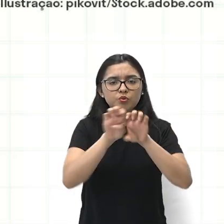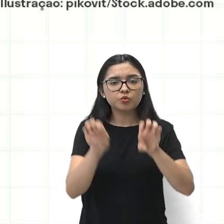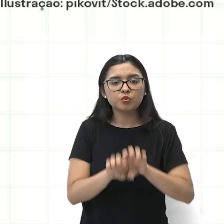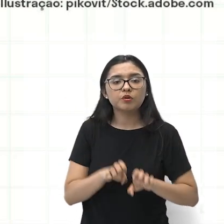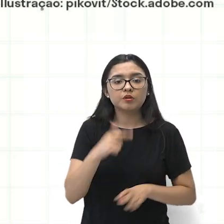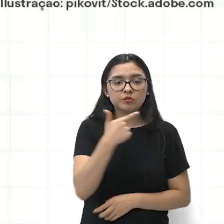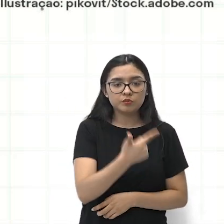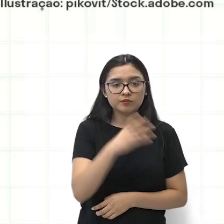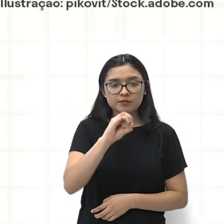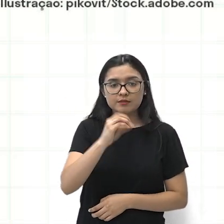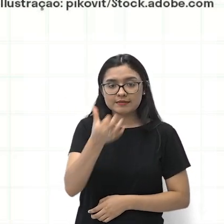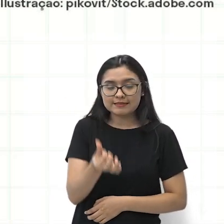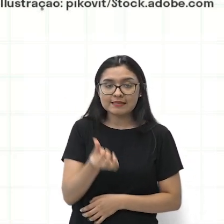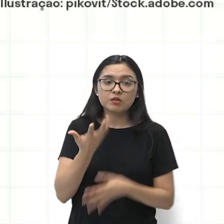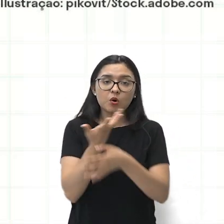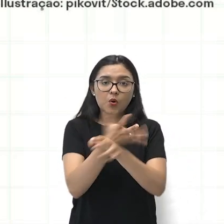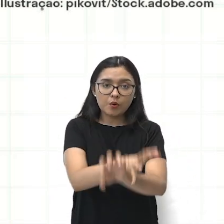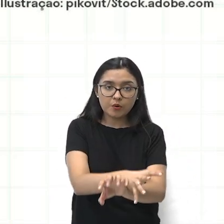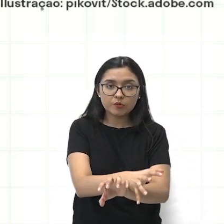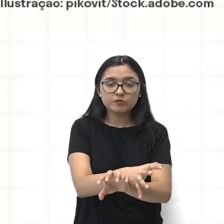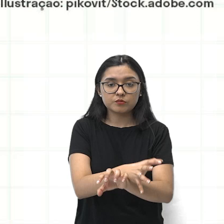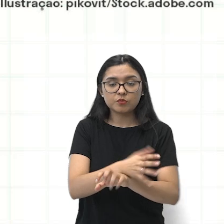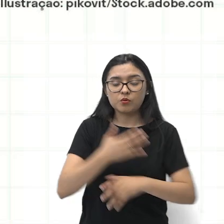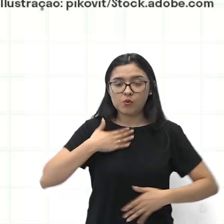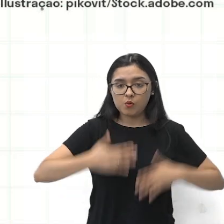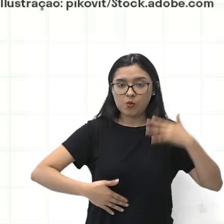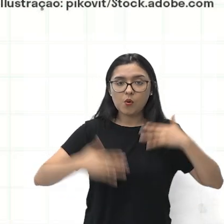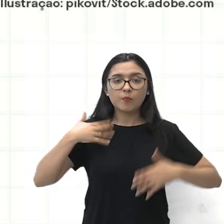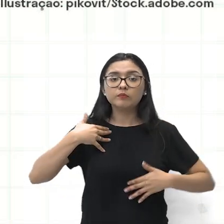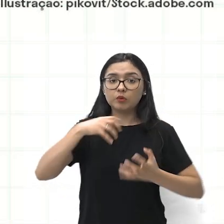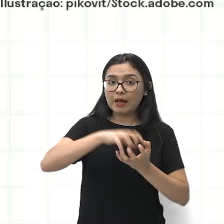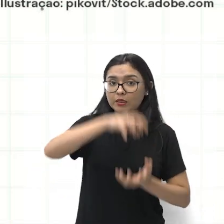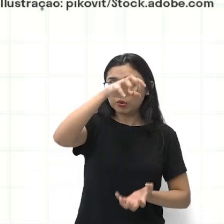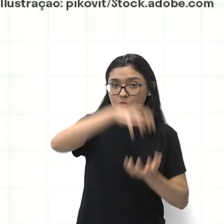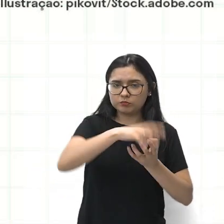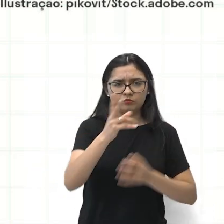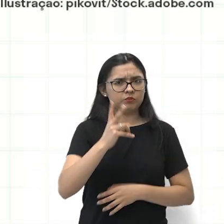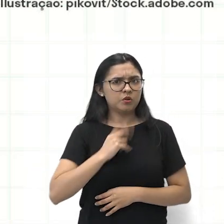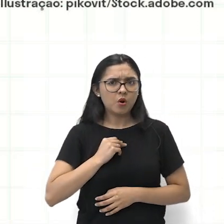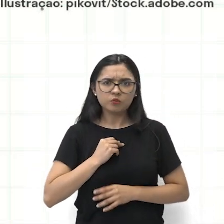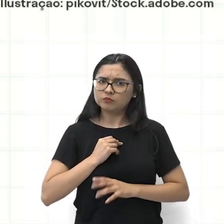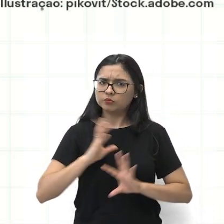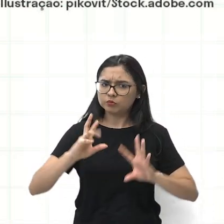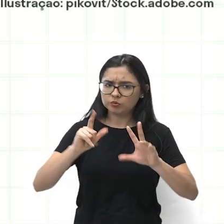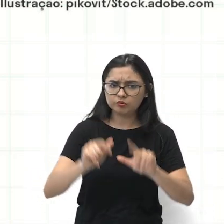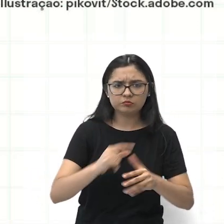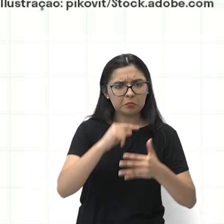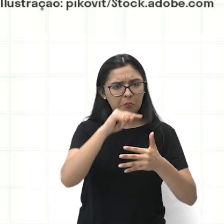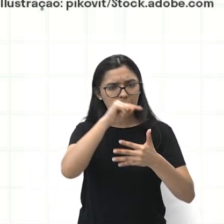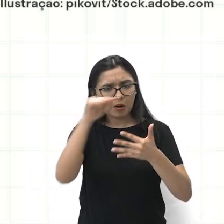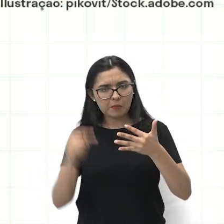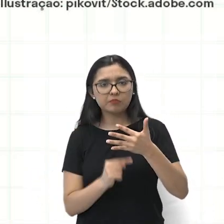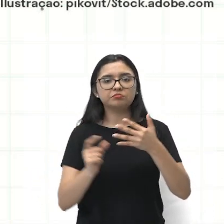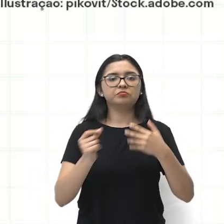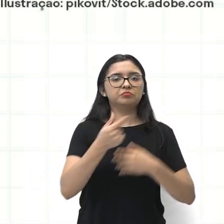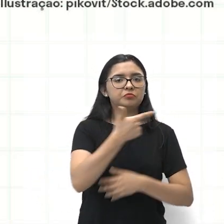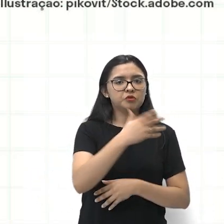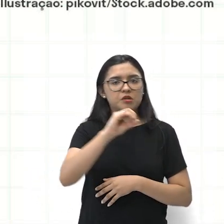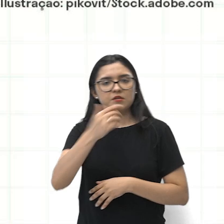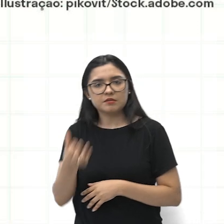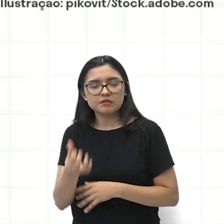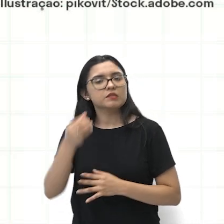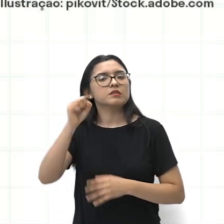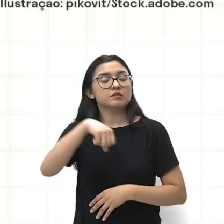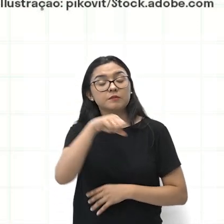por 206 ossos. Nossa, professora, tudo isso? Sim,